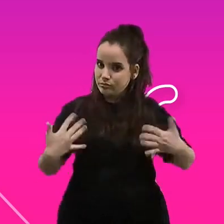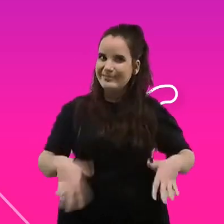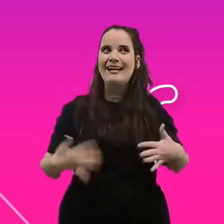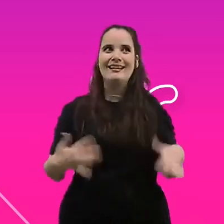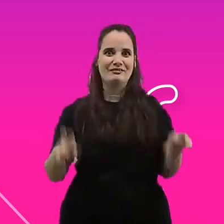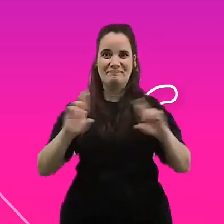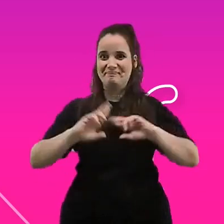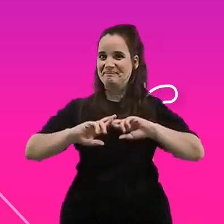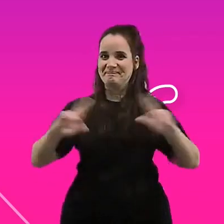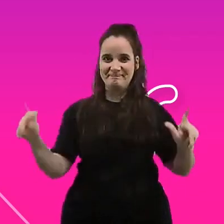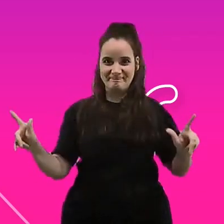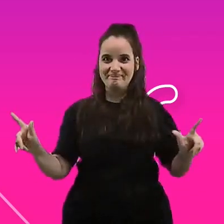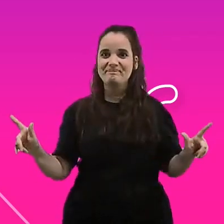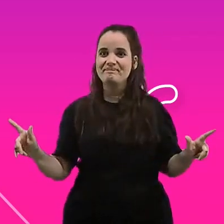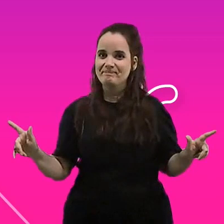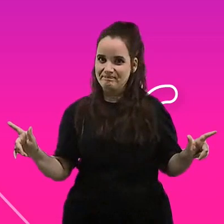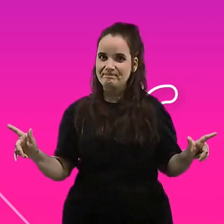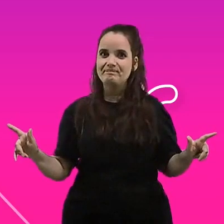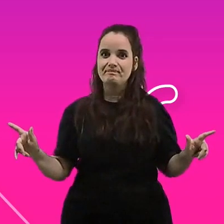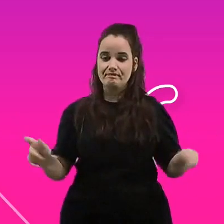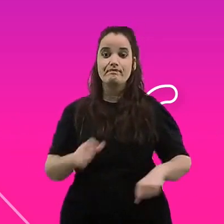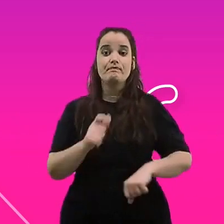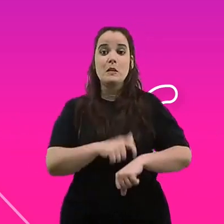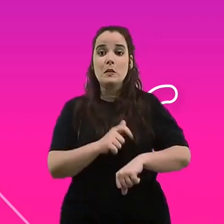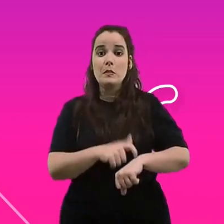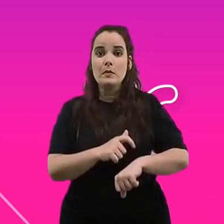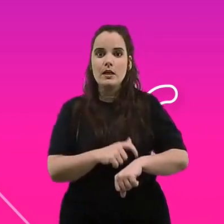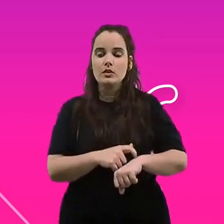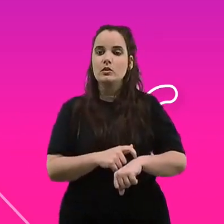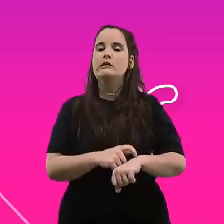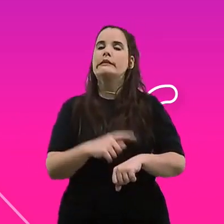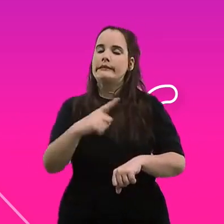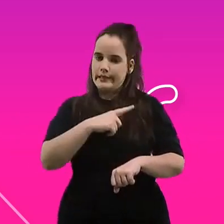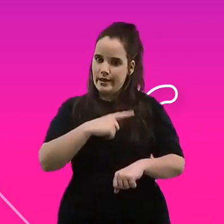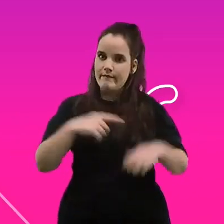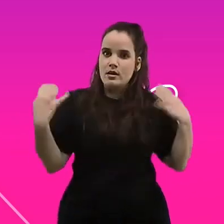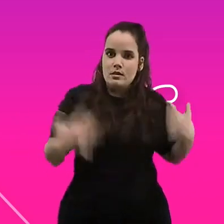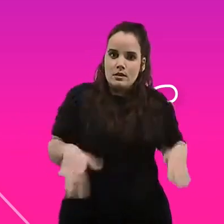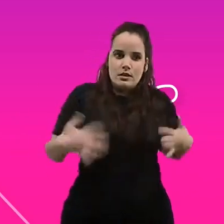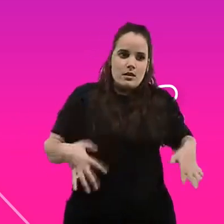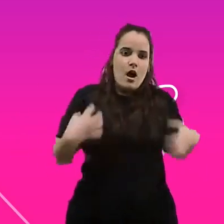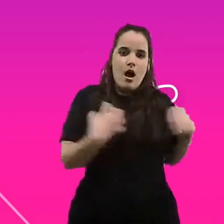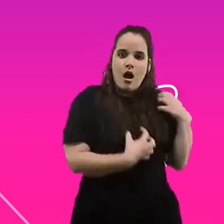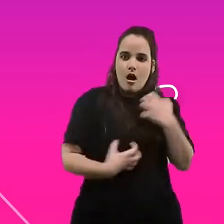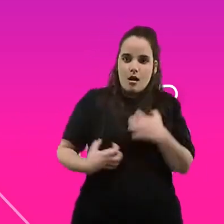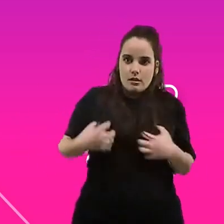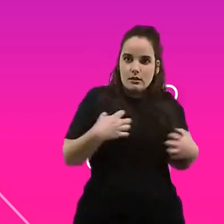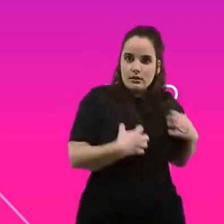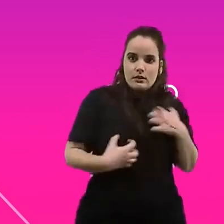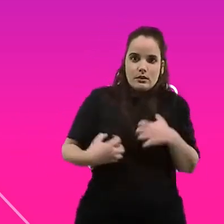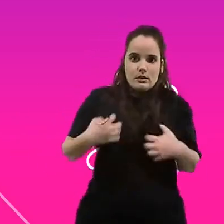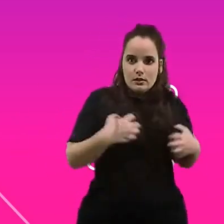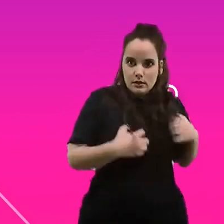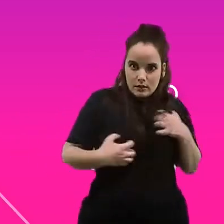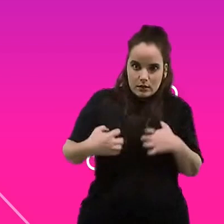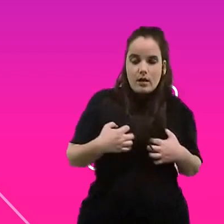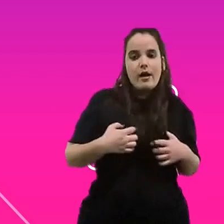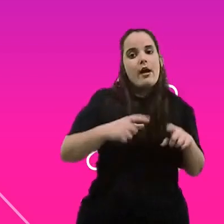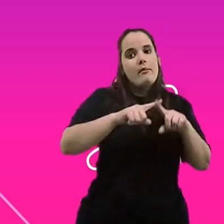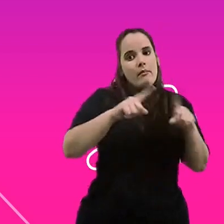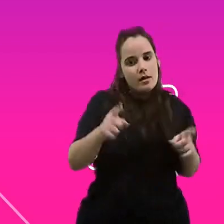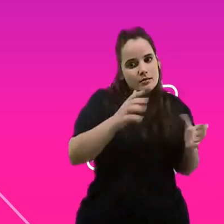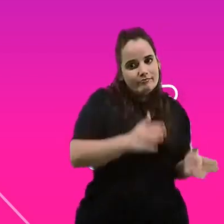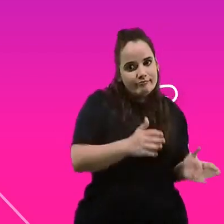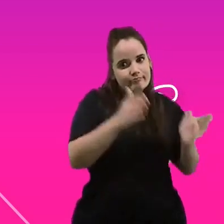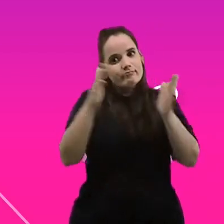momento de muita aflição, por um lado, mas que também desses momentos surgem também um olhar